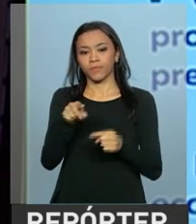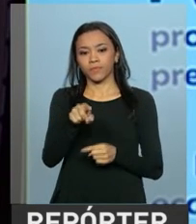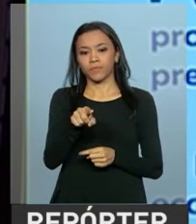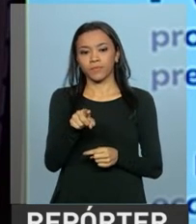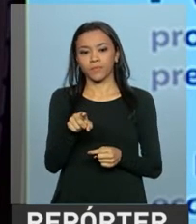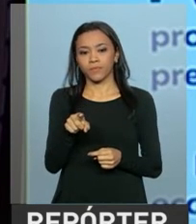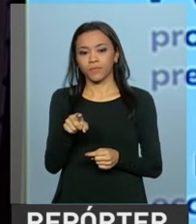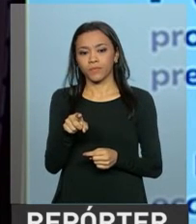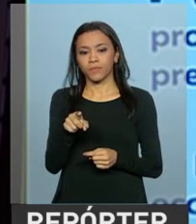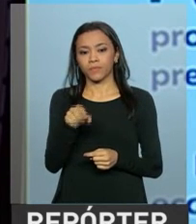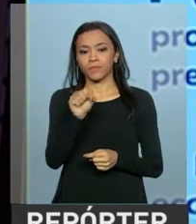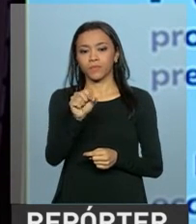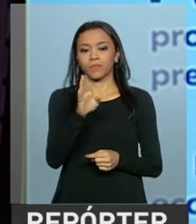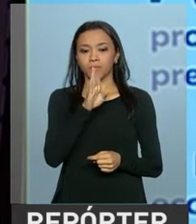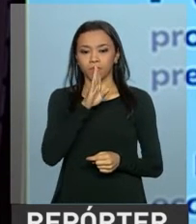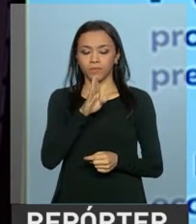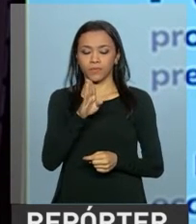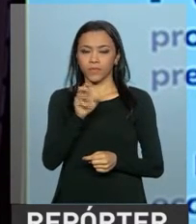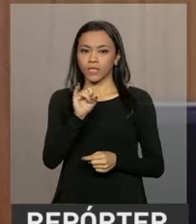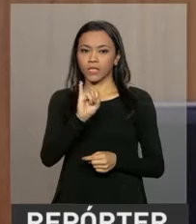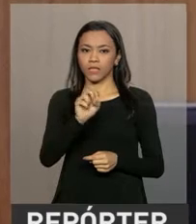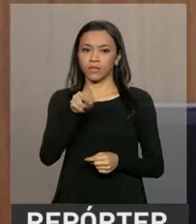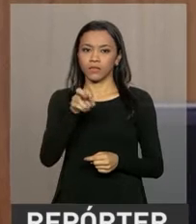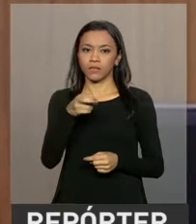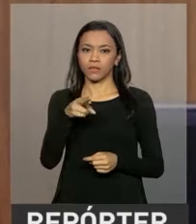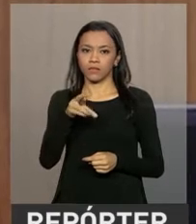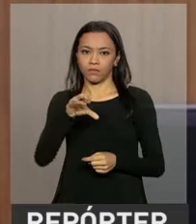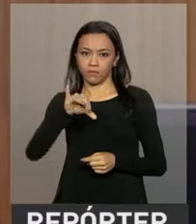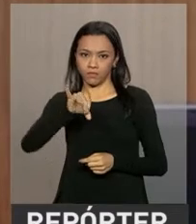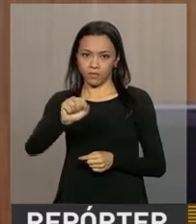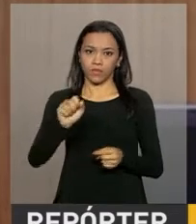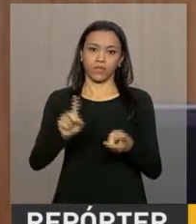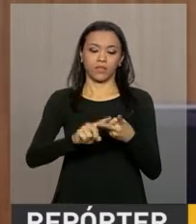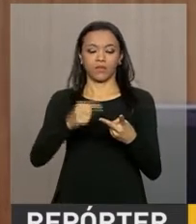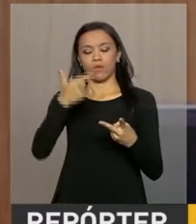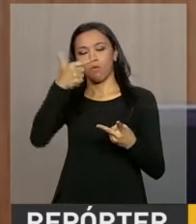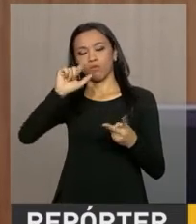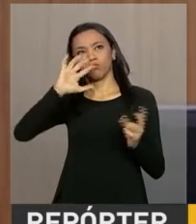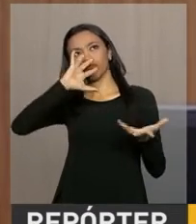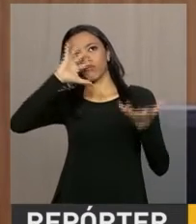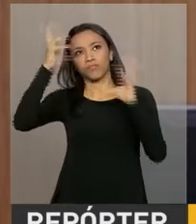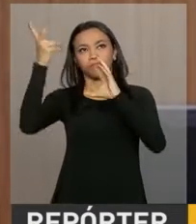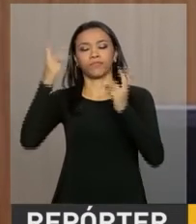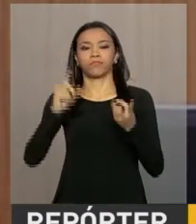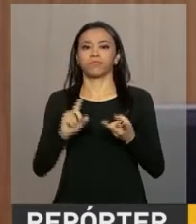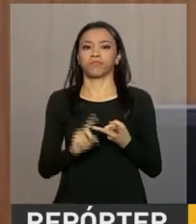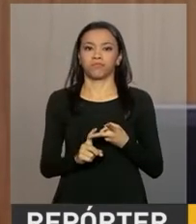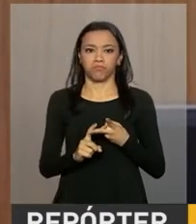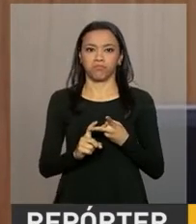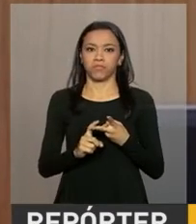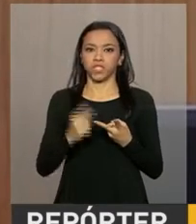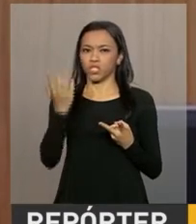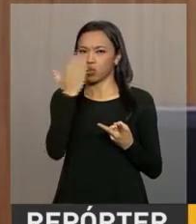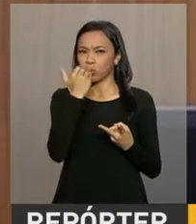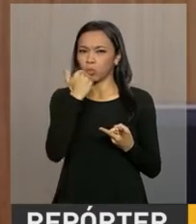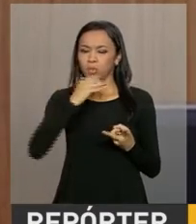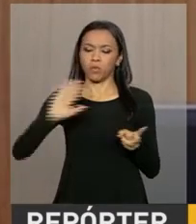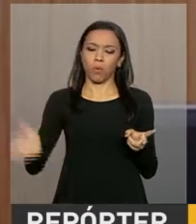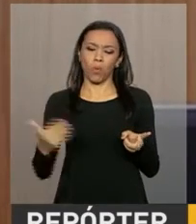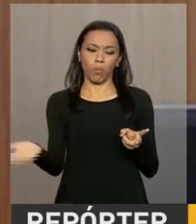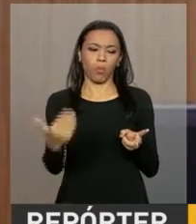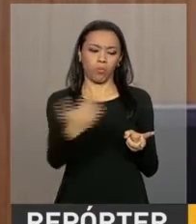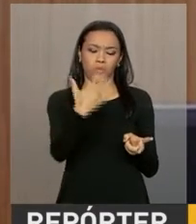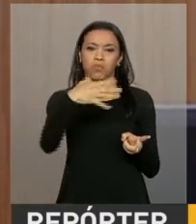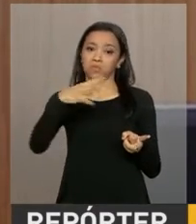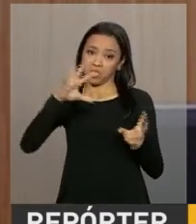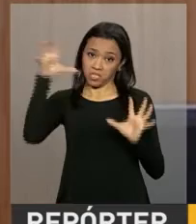processo de realinhamento de preços relativos, a confluência de fenômenos climáticos sobre a produção mundial de alimentos e seus efeitos sobre